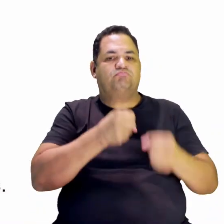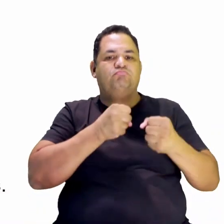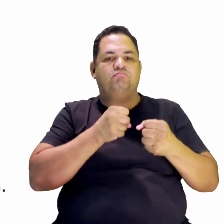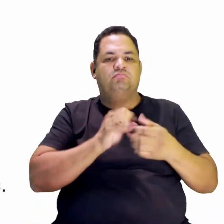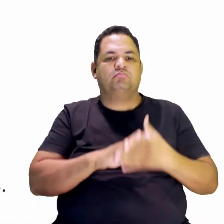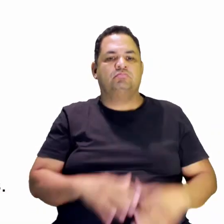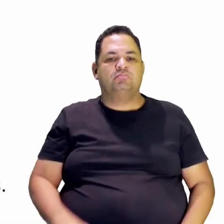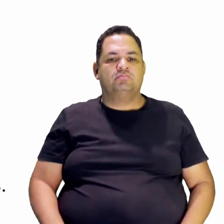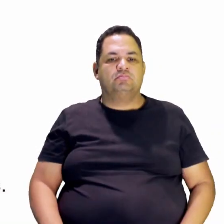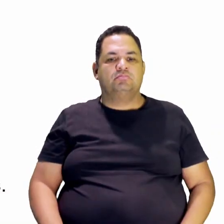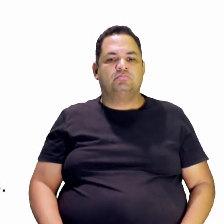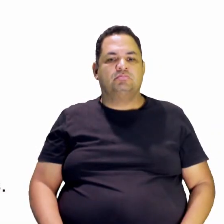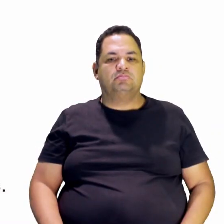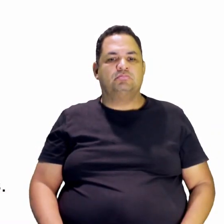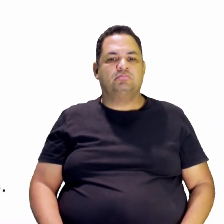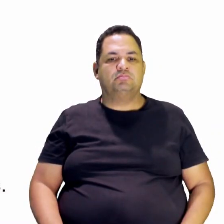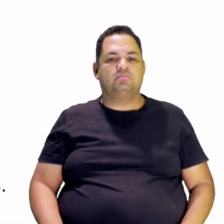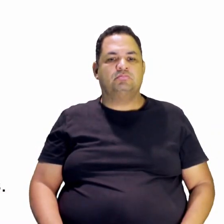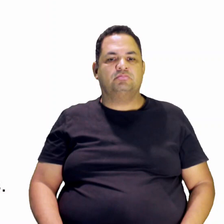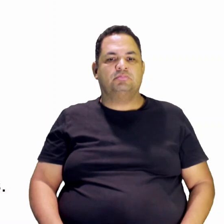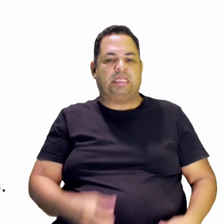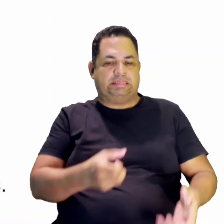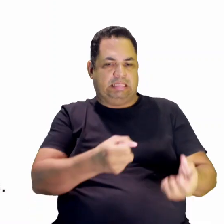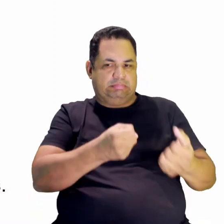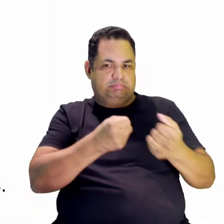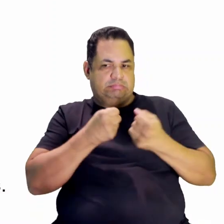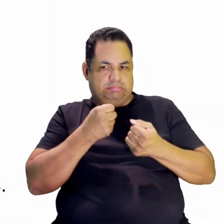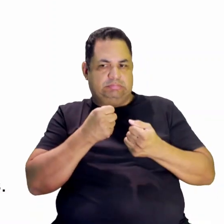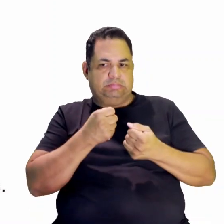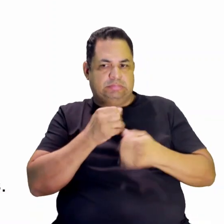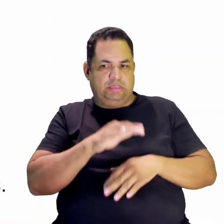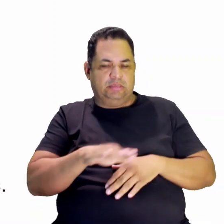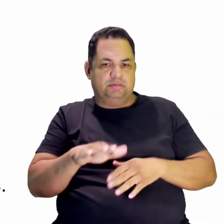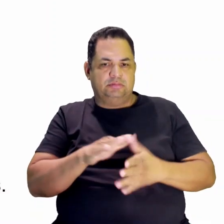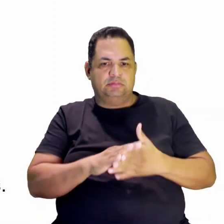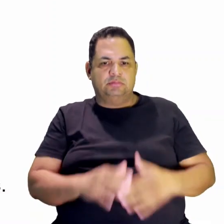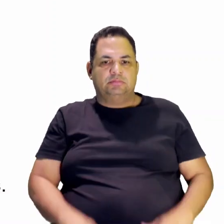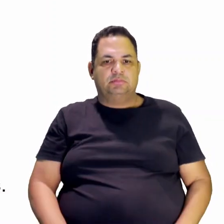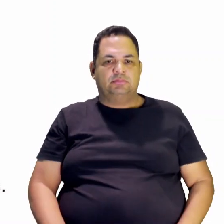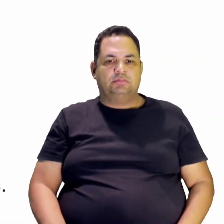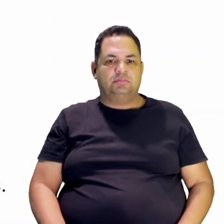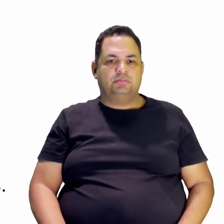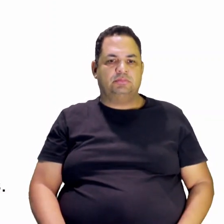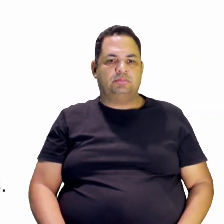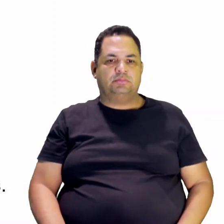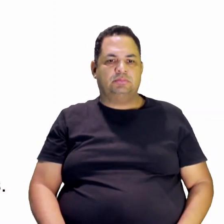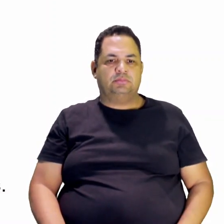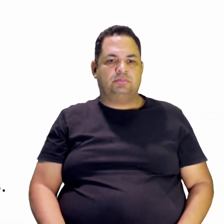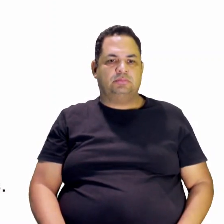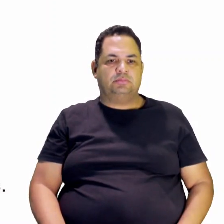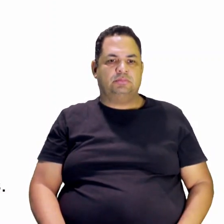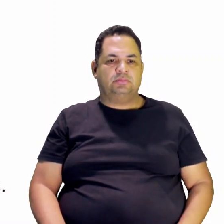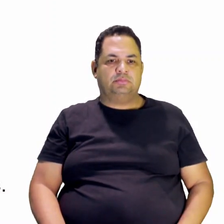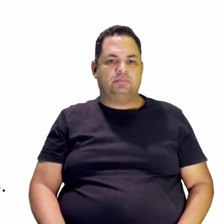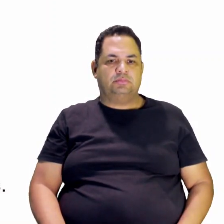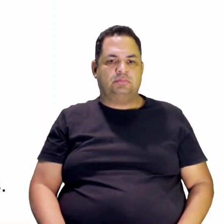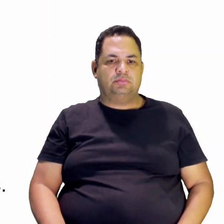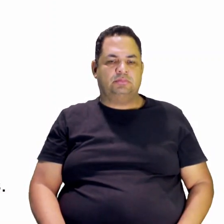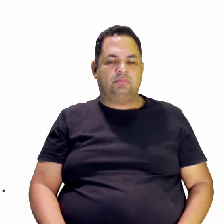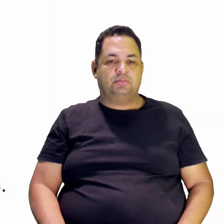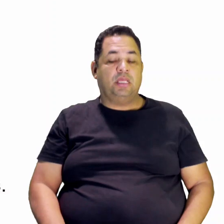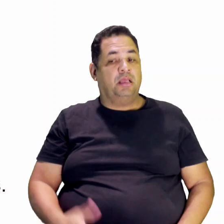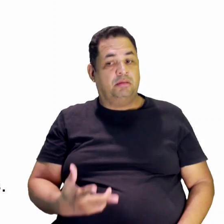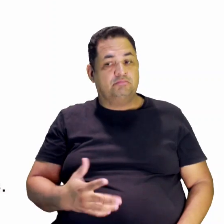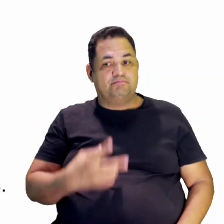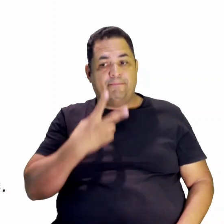esse garoto aqui dá a impressão que ele está puxando e não segurando. Nesse caso, é só uma impressão,